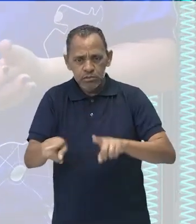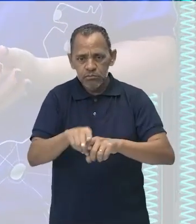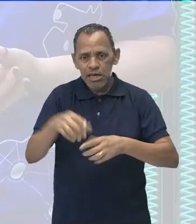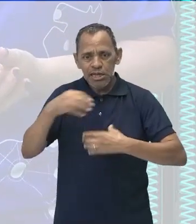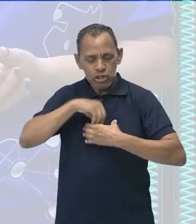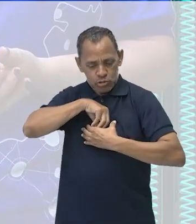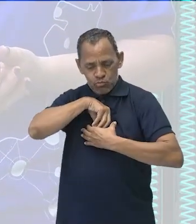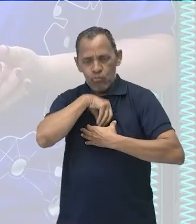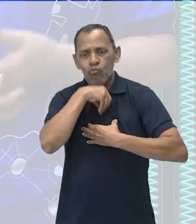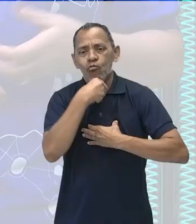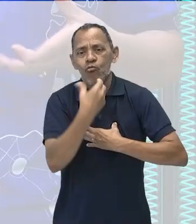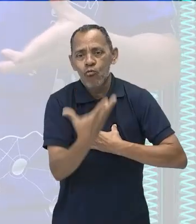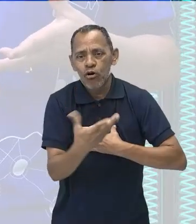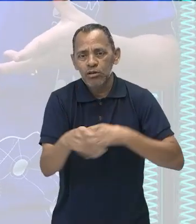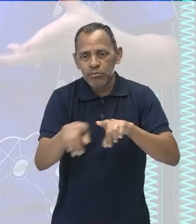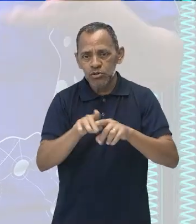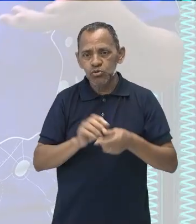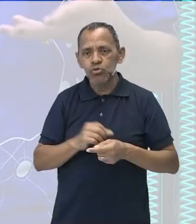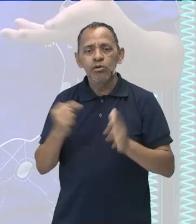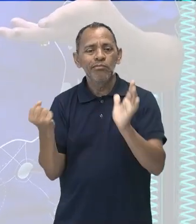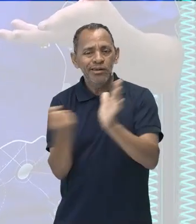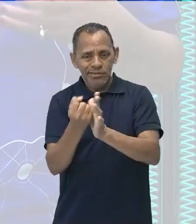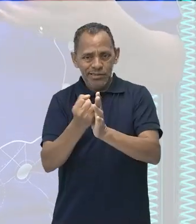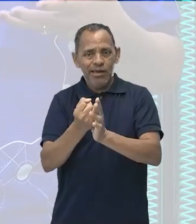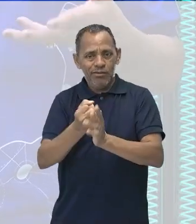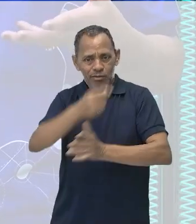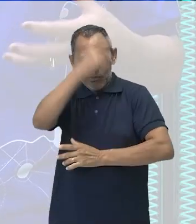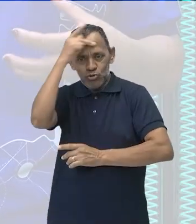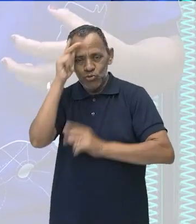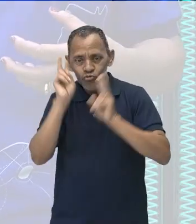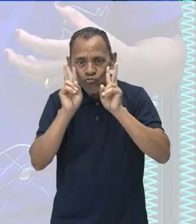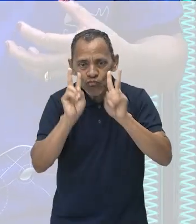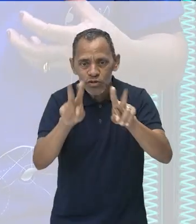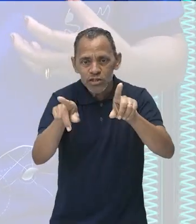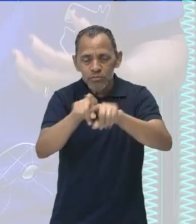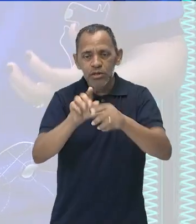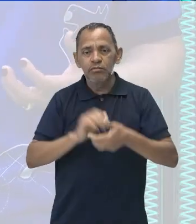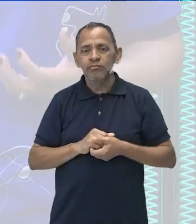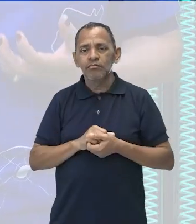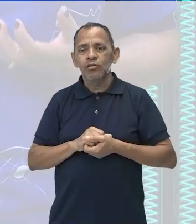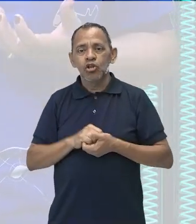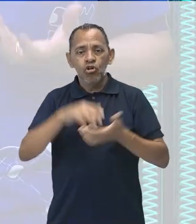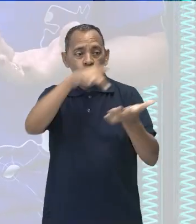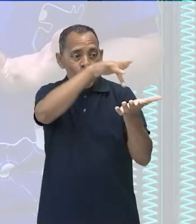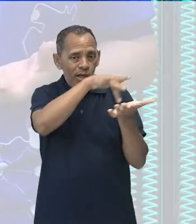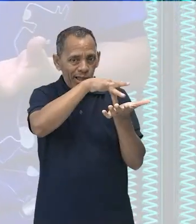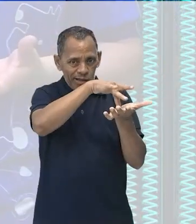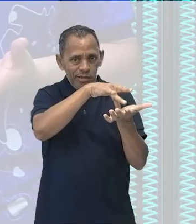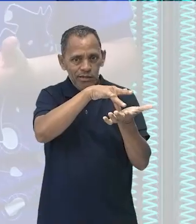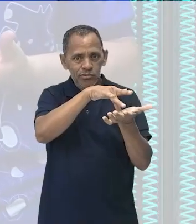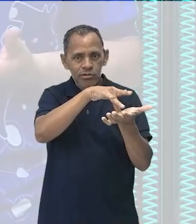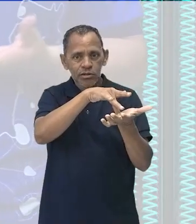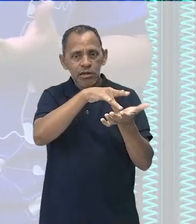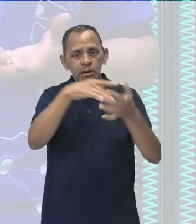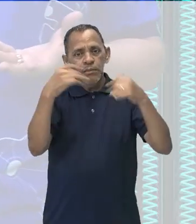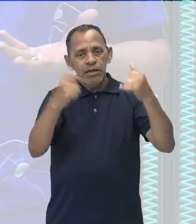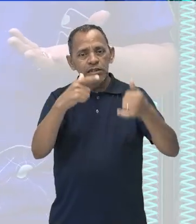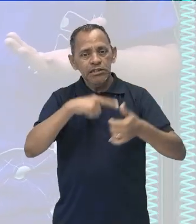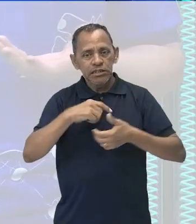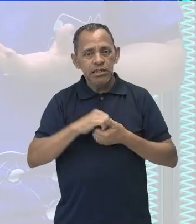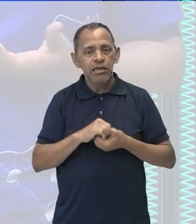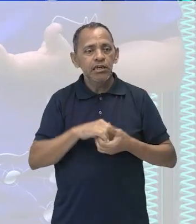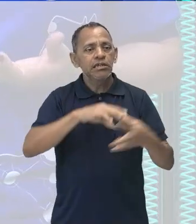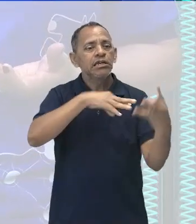ao espectador. O dançarino, né, o bailarino, ele teria que ter essa fluidez,